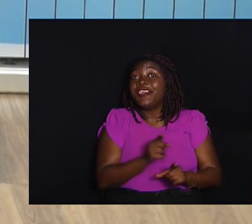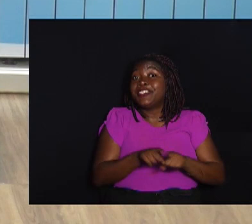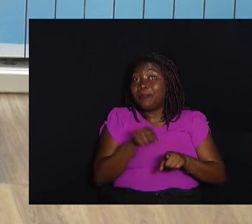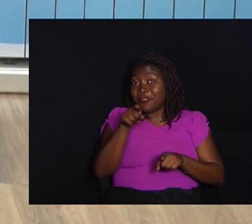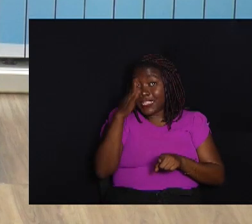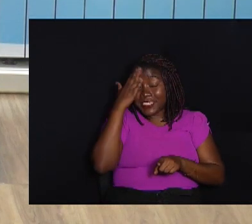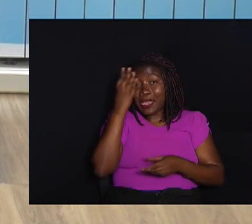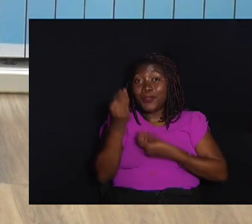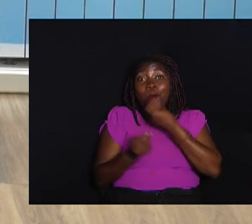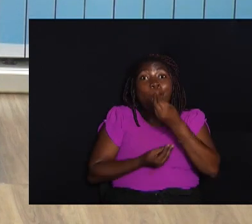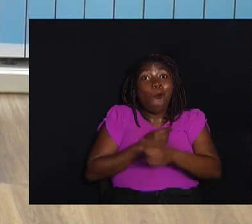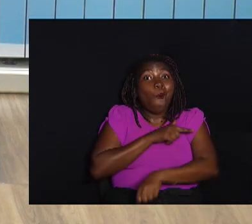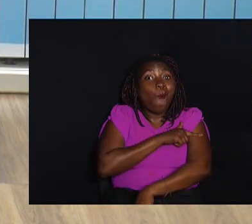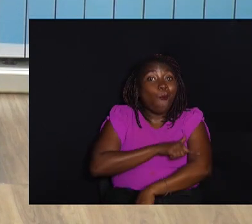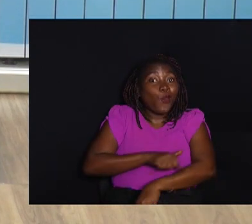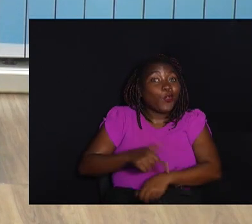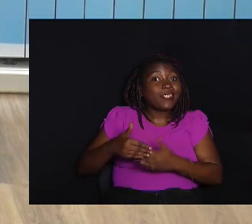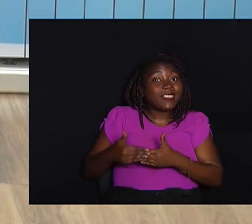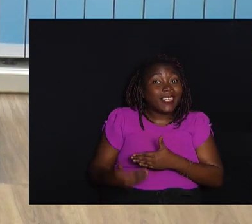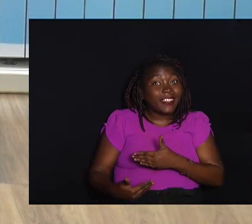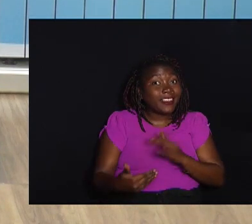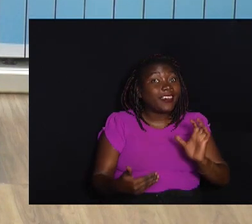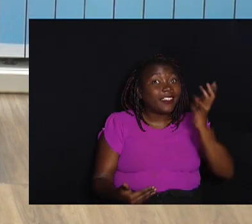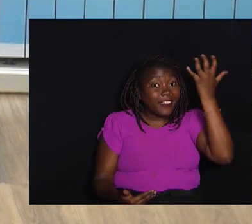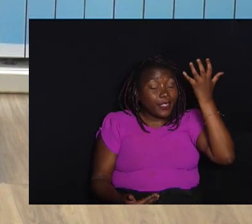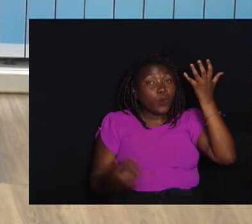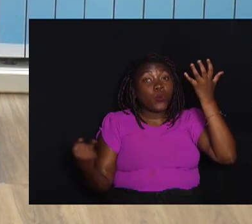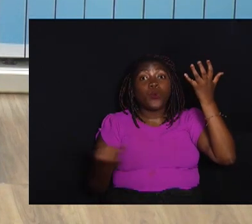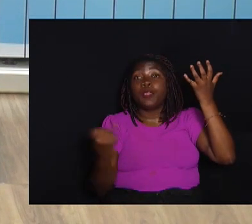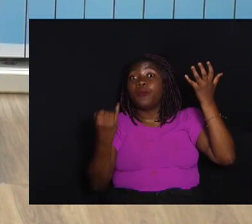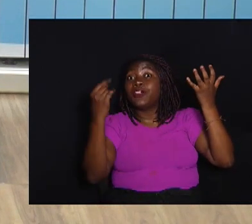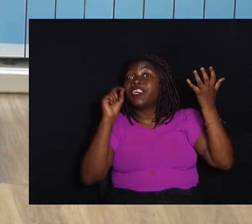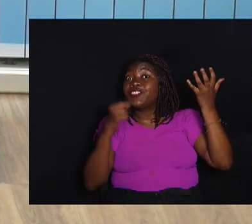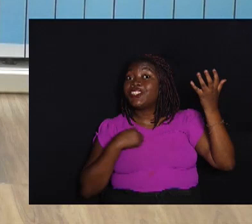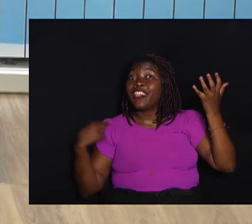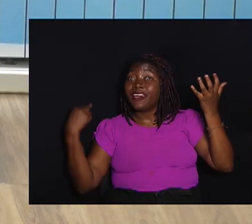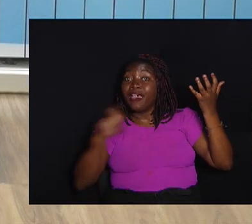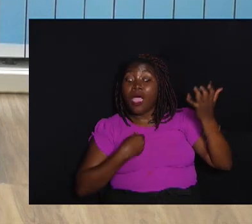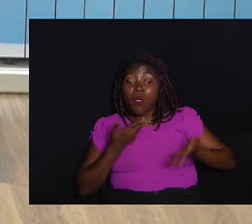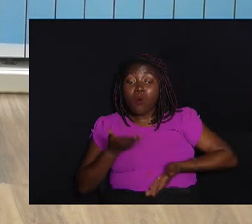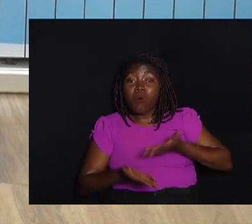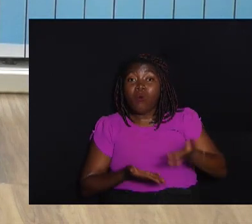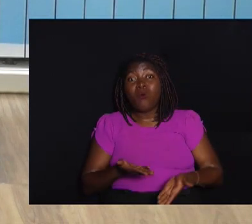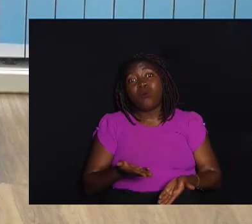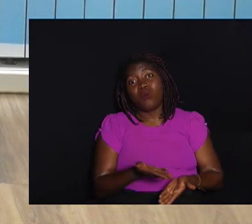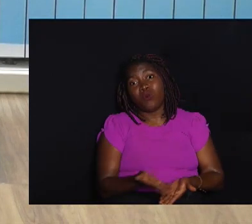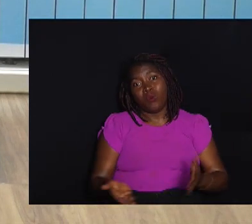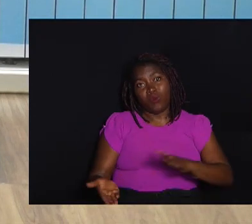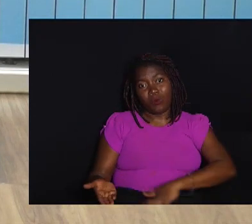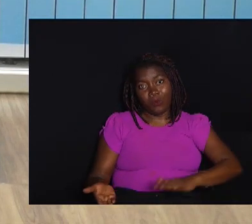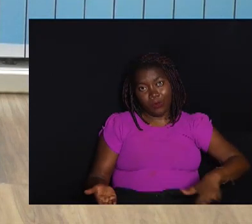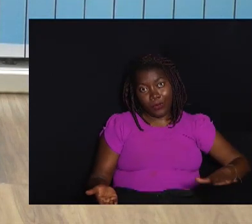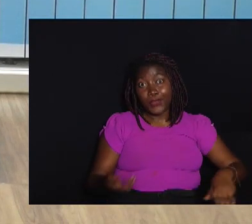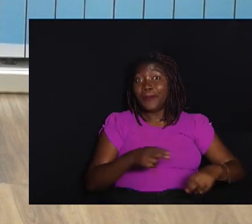como proceder a partir dessa situação. O importante é que a gente cuide das nossas crianças, né?